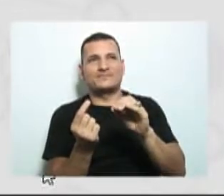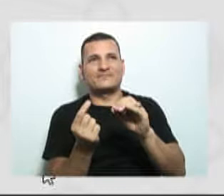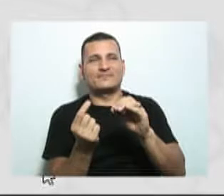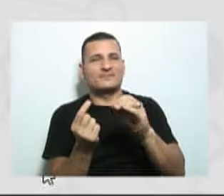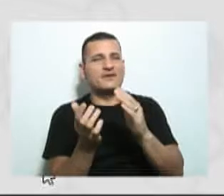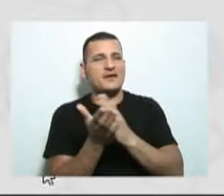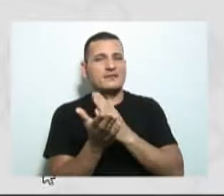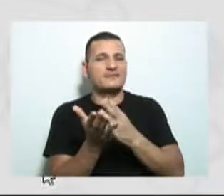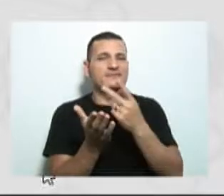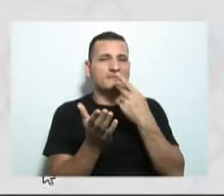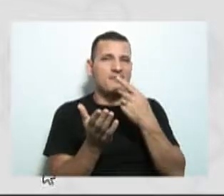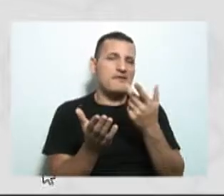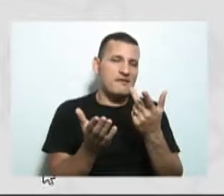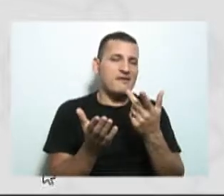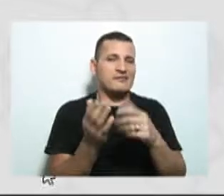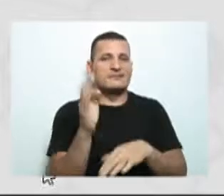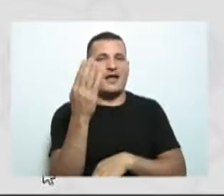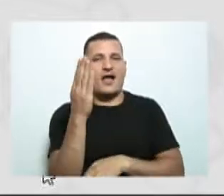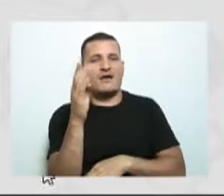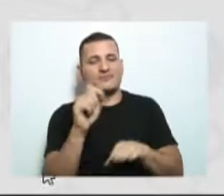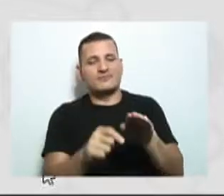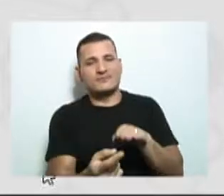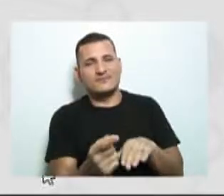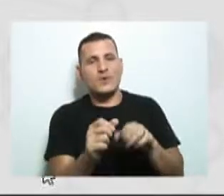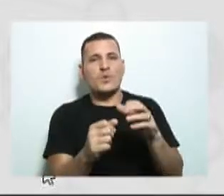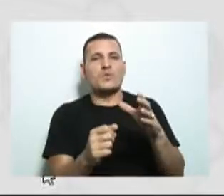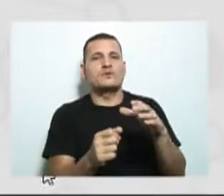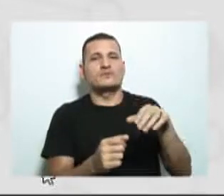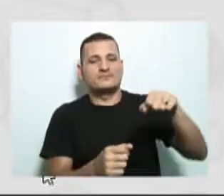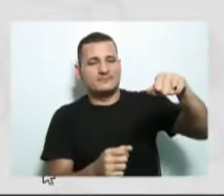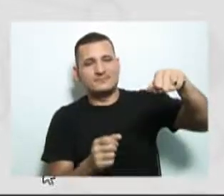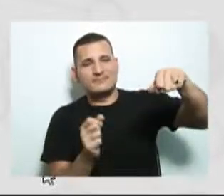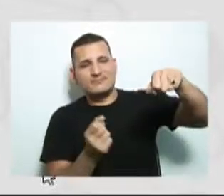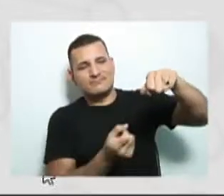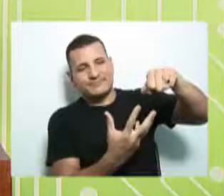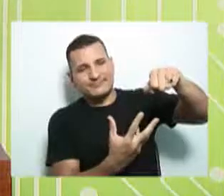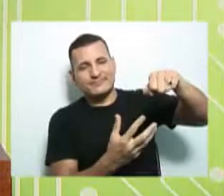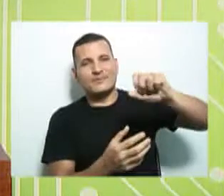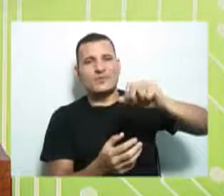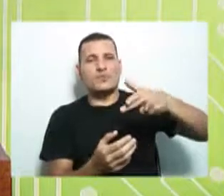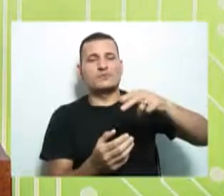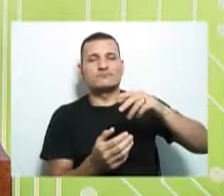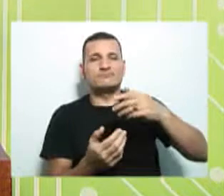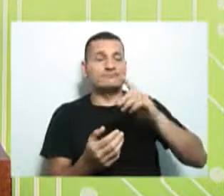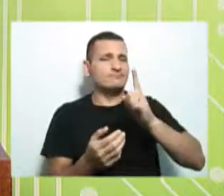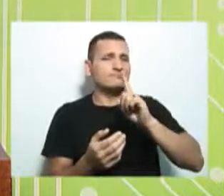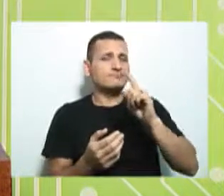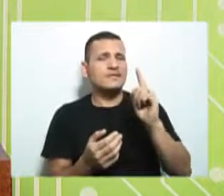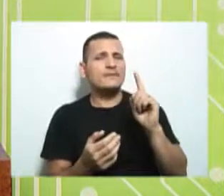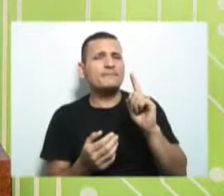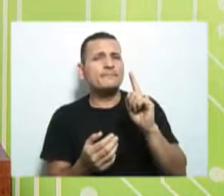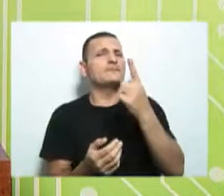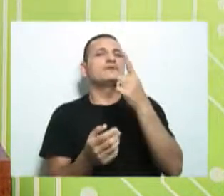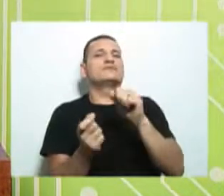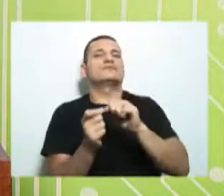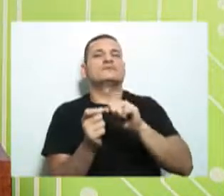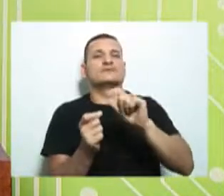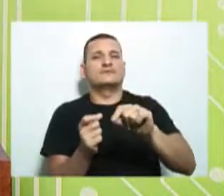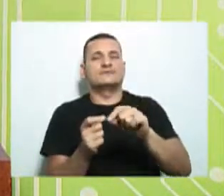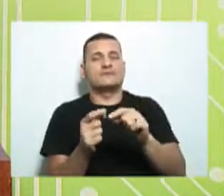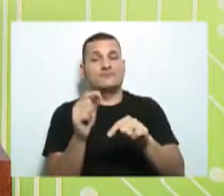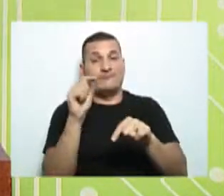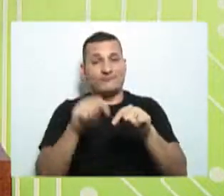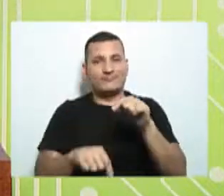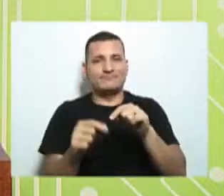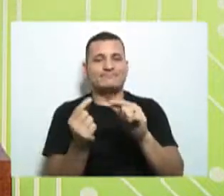Foi o feixe de linha seca, professor. Foi a lamparina, professor. não, a primeira coisa que você faz é acender o fósforo. Acertou?